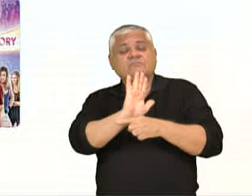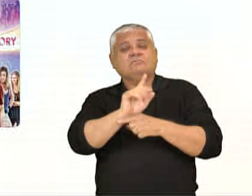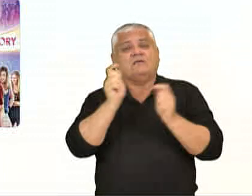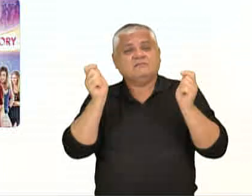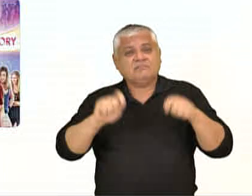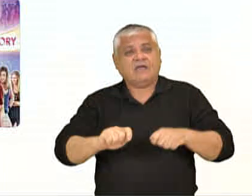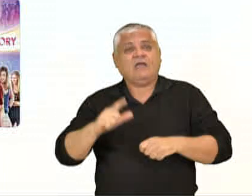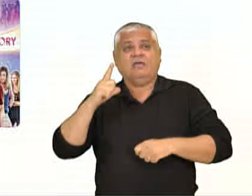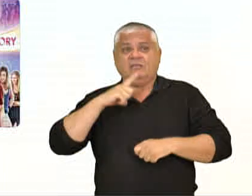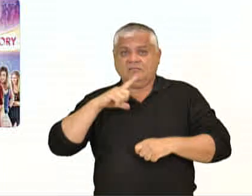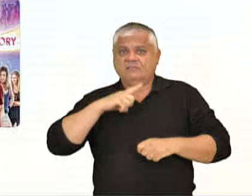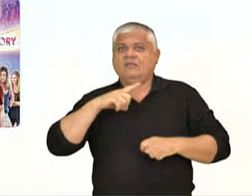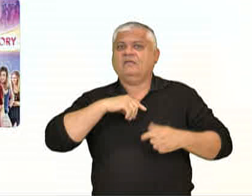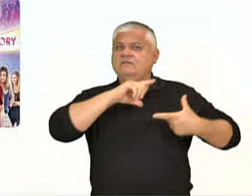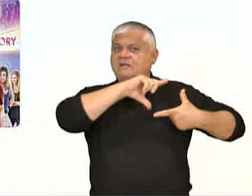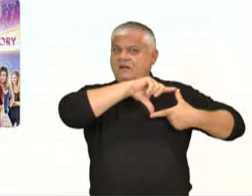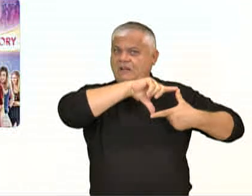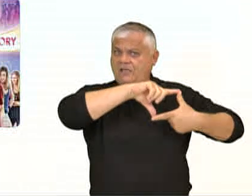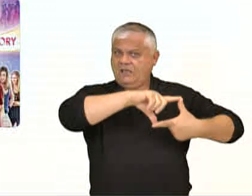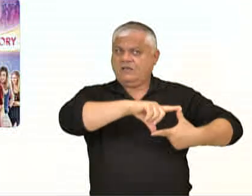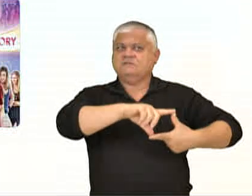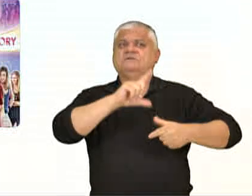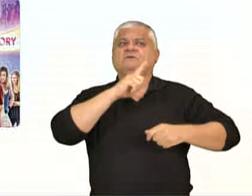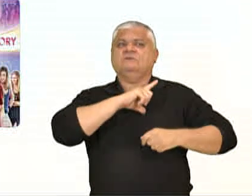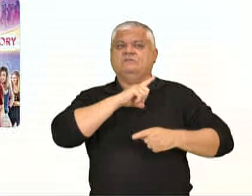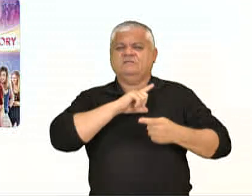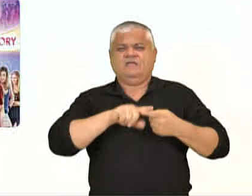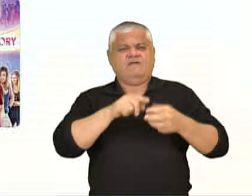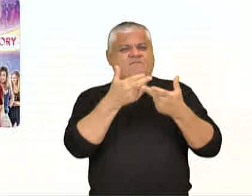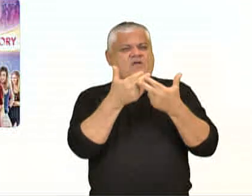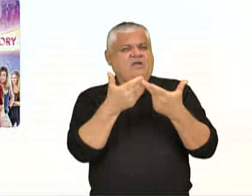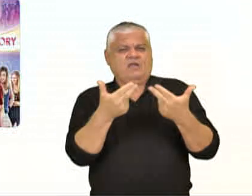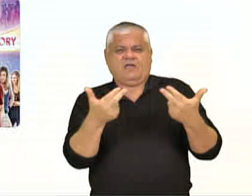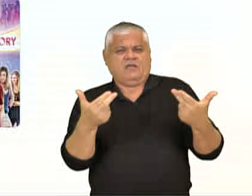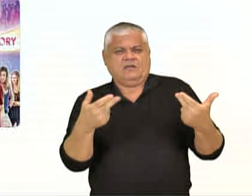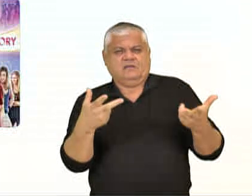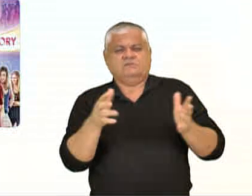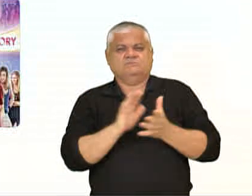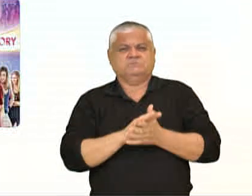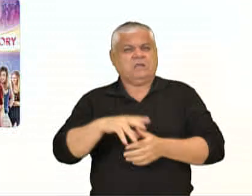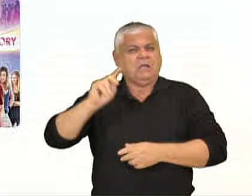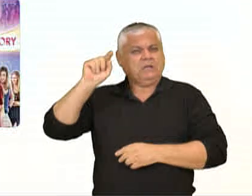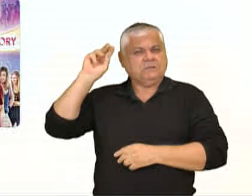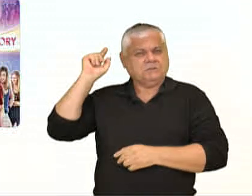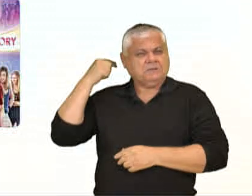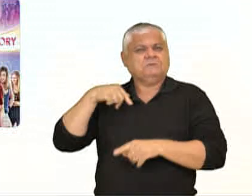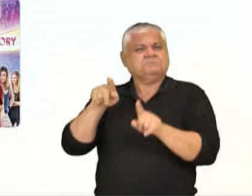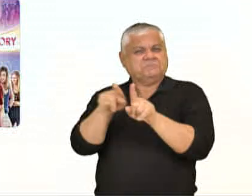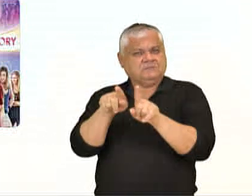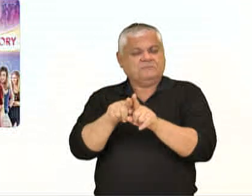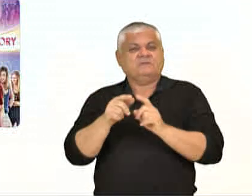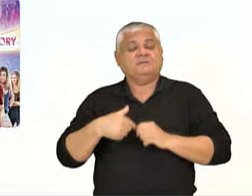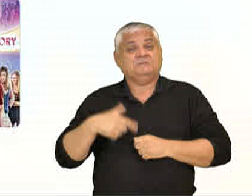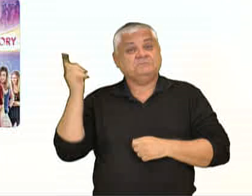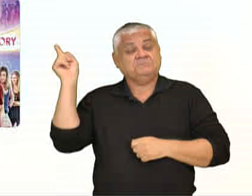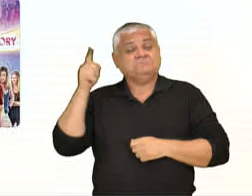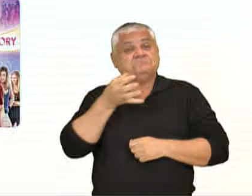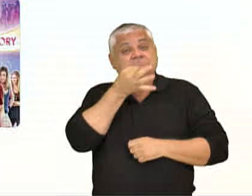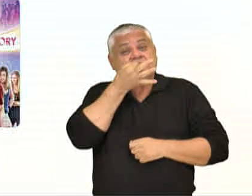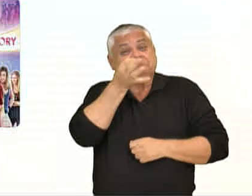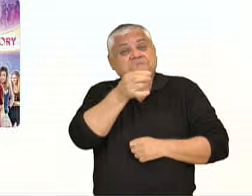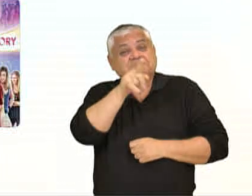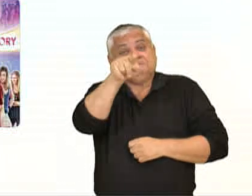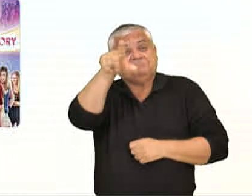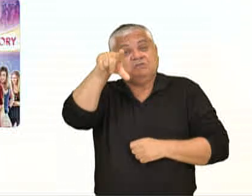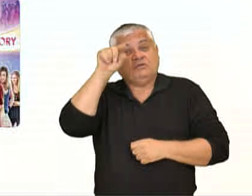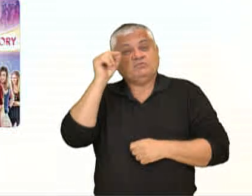alguns bem clássicos, né? Footloose, tem vários bem clássicos aí. Então fica como dica para